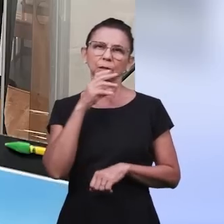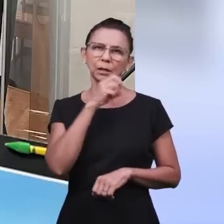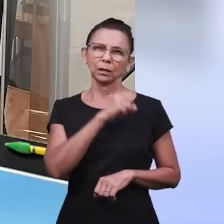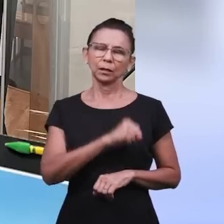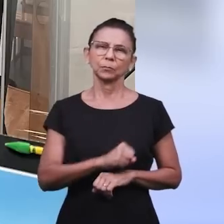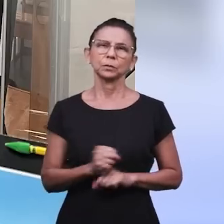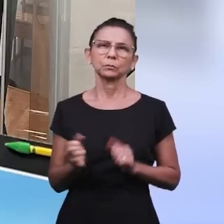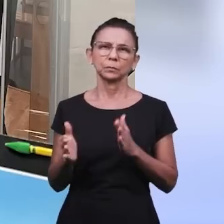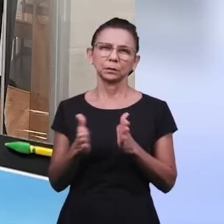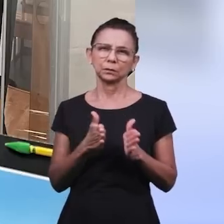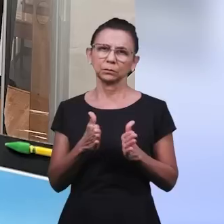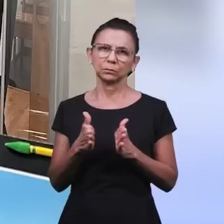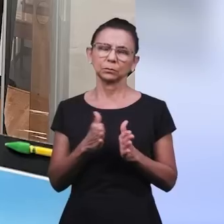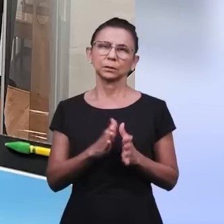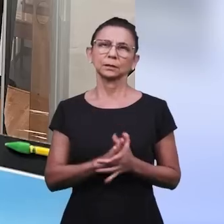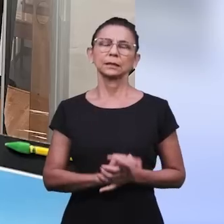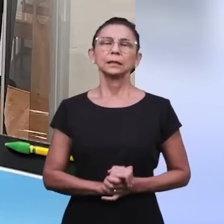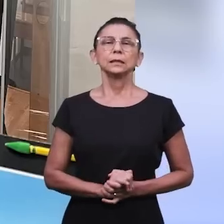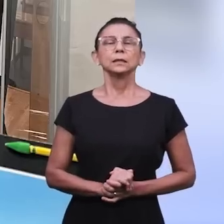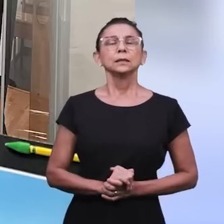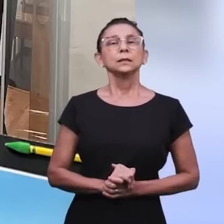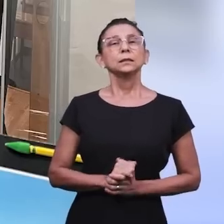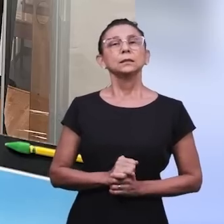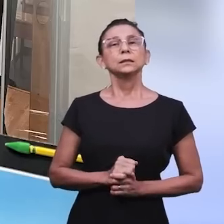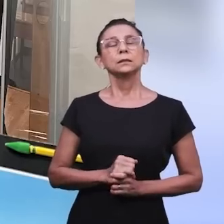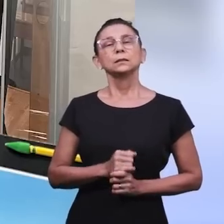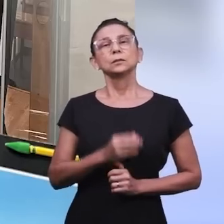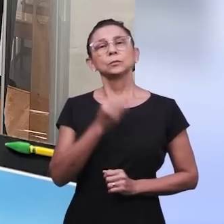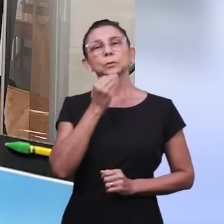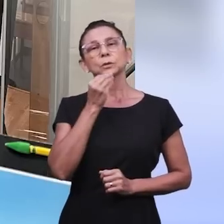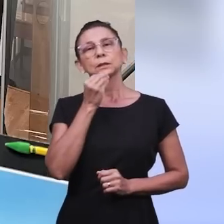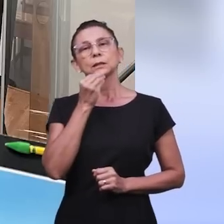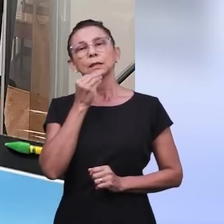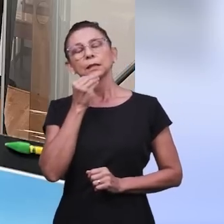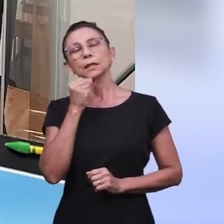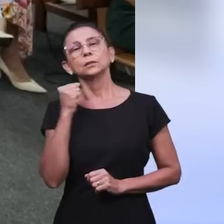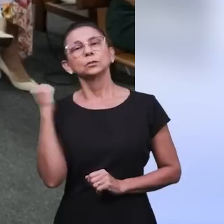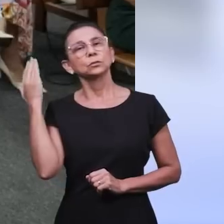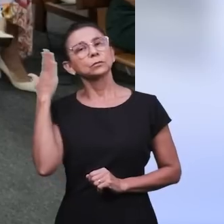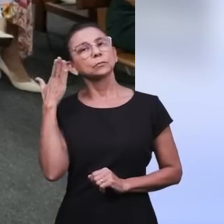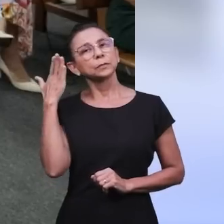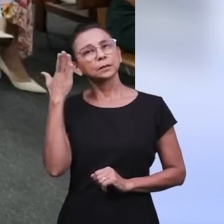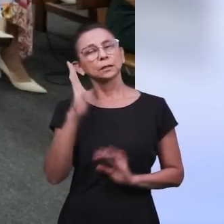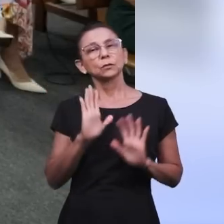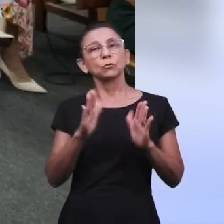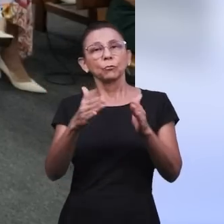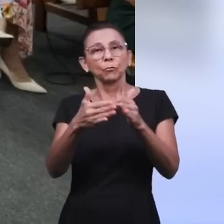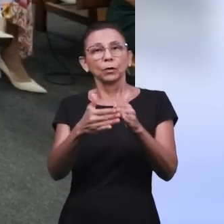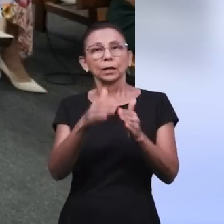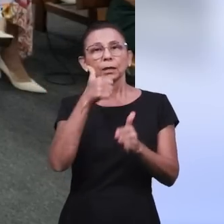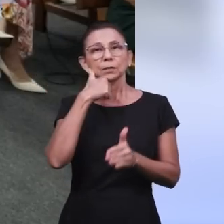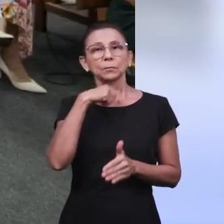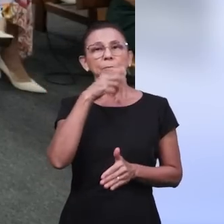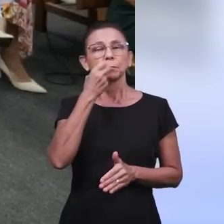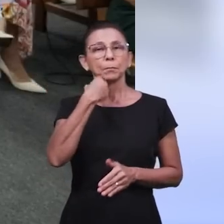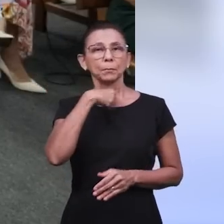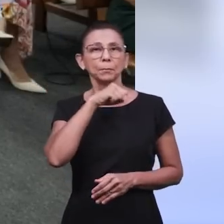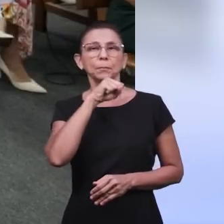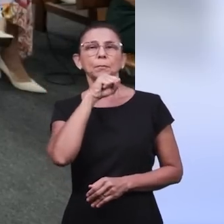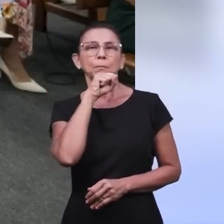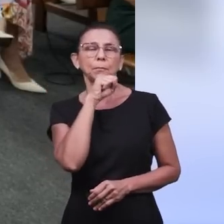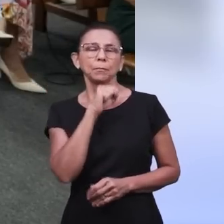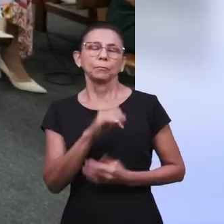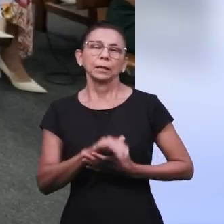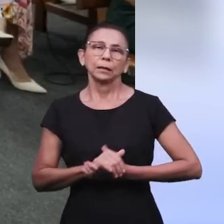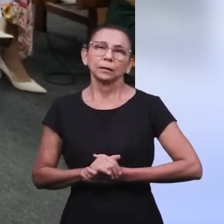um mini seminário, onde nós tivemos a oportunidade de trazer uma palavra para os pais, direcionar aos pais,